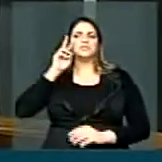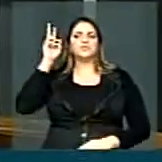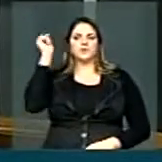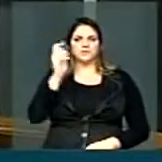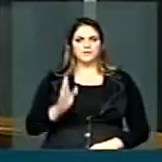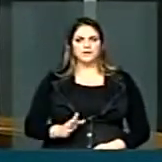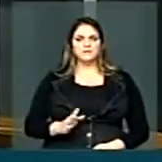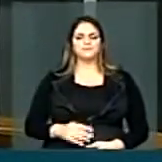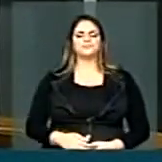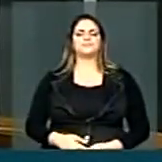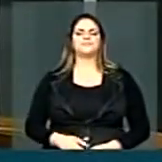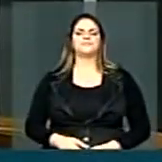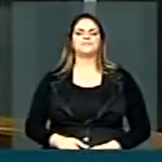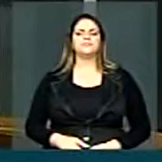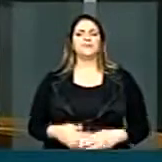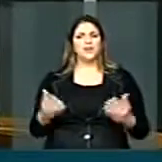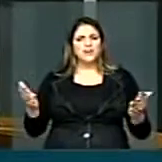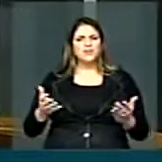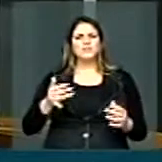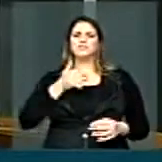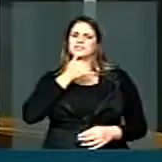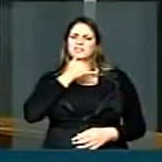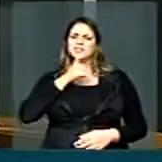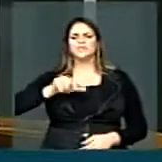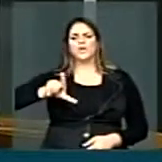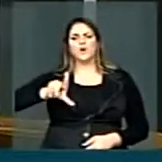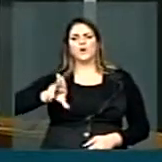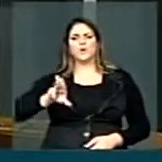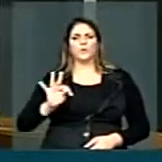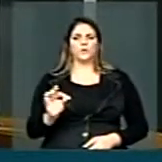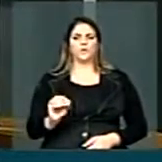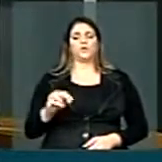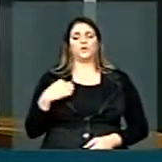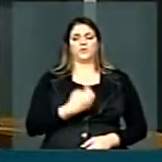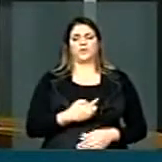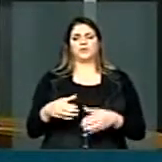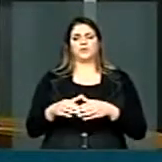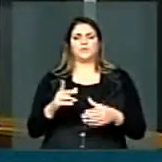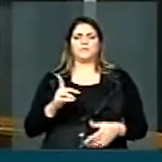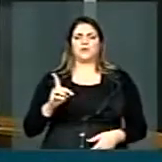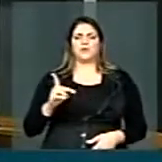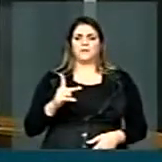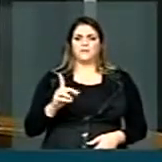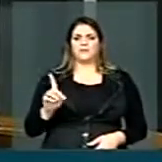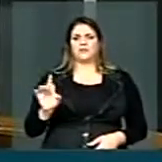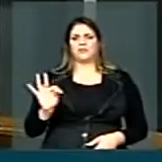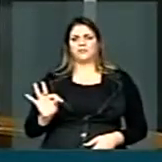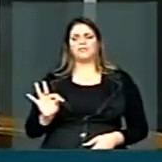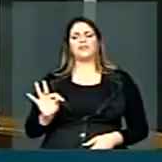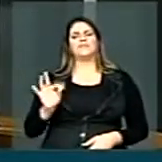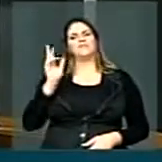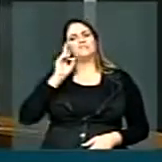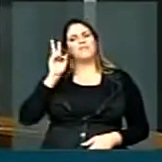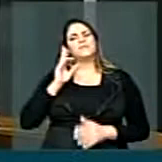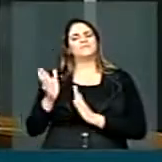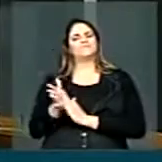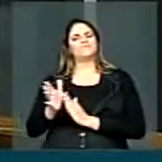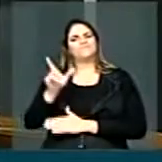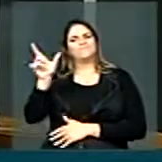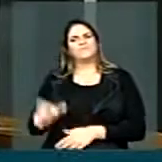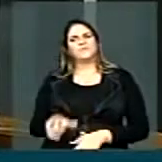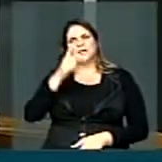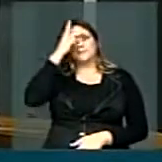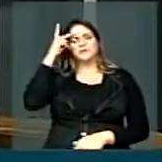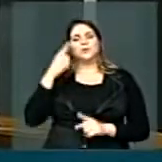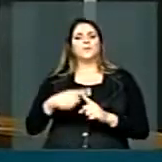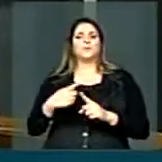Brasil. Nesta hora de dor e luto, o PDT não poderia deixar de render esse justo e singelo tributo a Sérgio Miranda por ocasião de